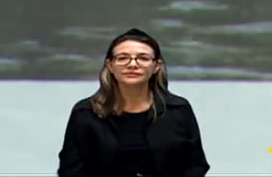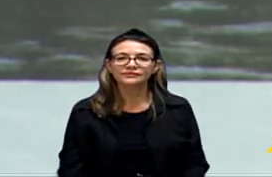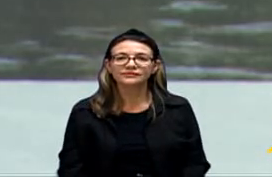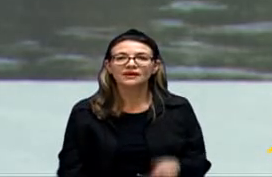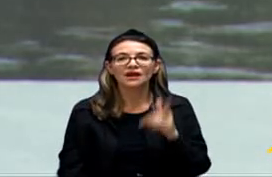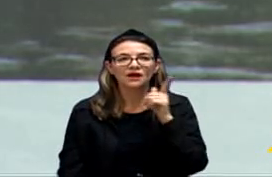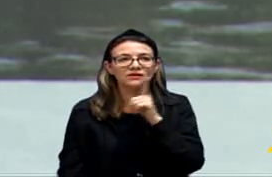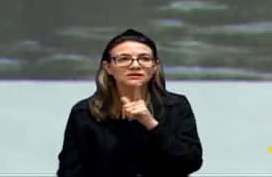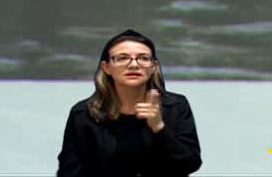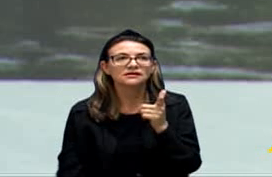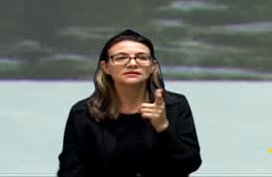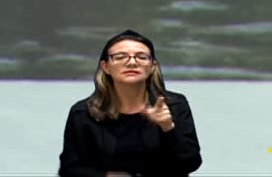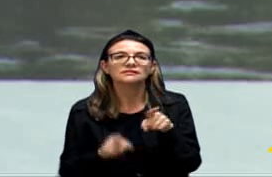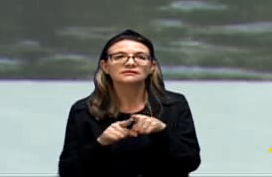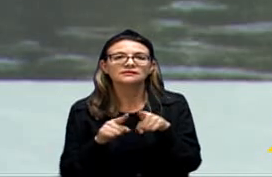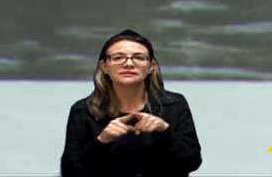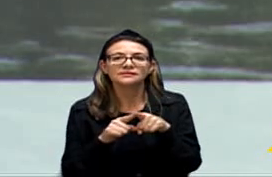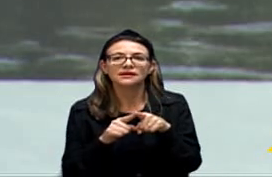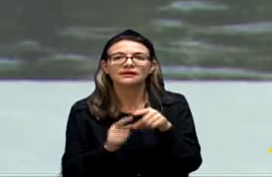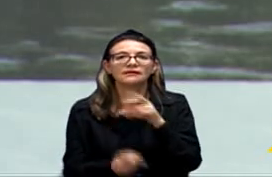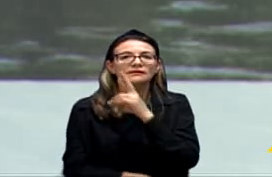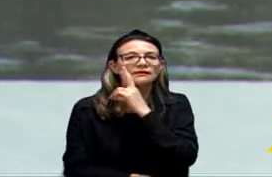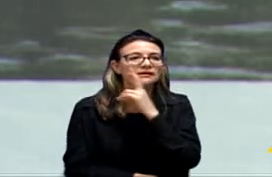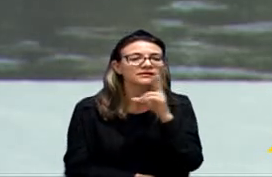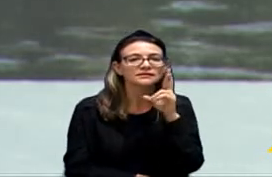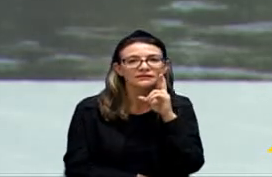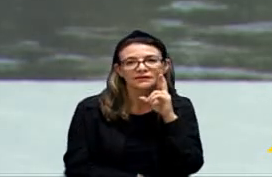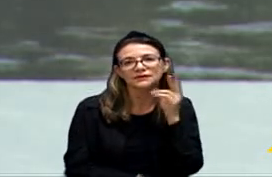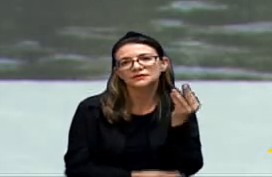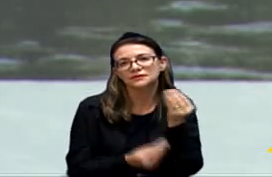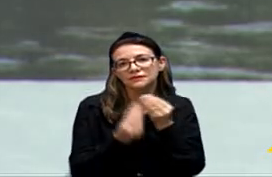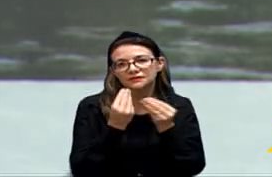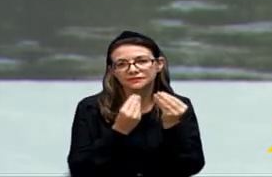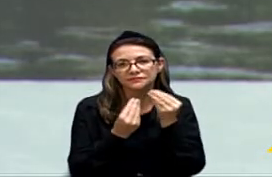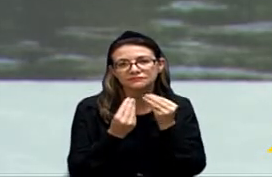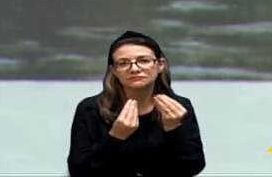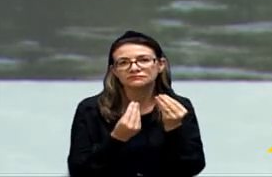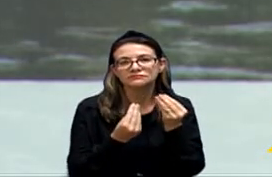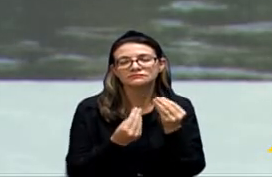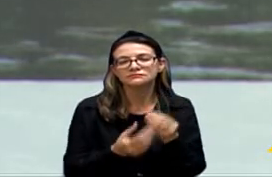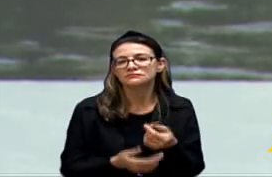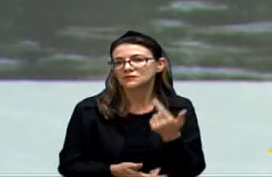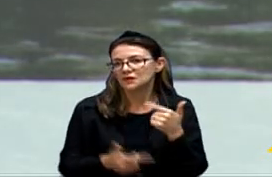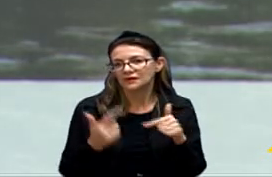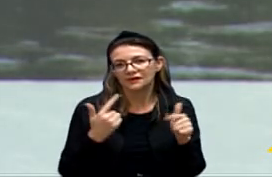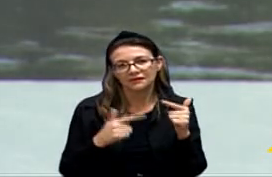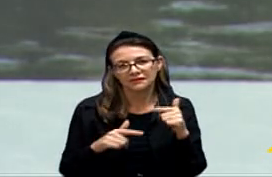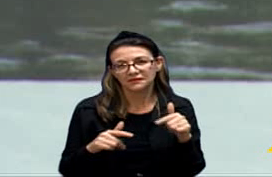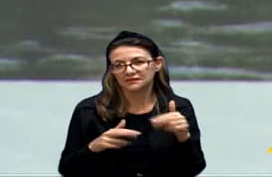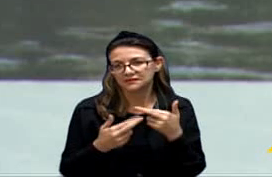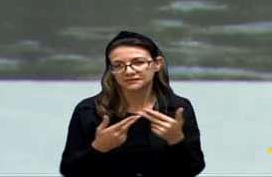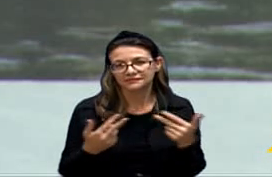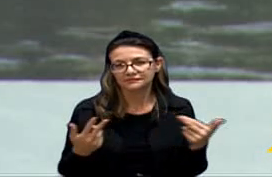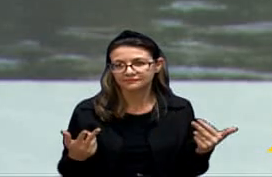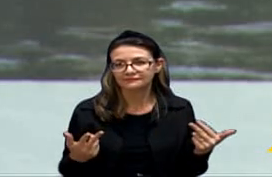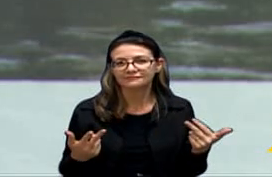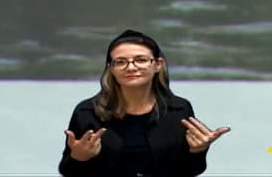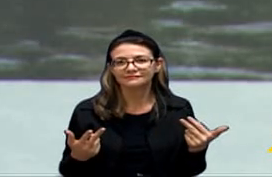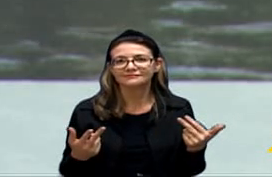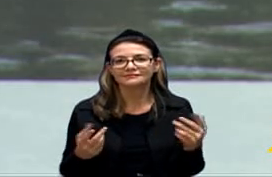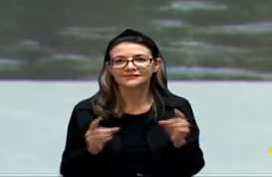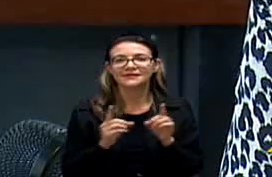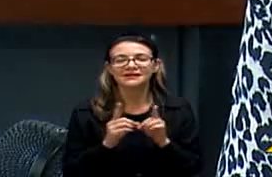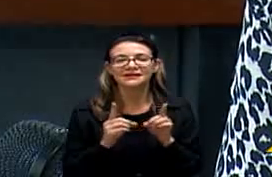trazer restaurantes e e muitos mais bares que que consigam atender eh esse público que vai lá no final de